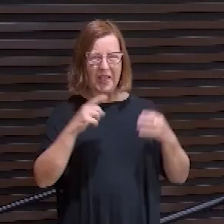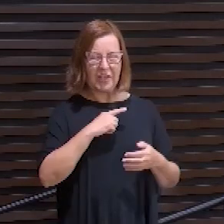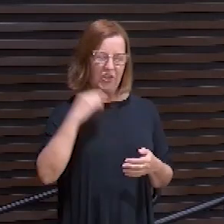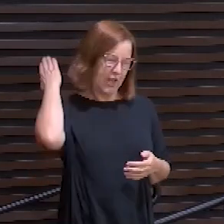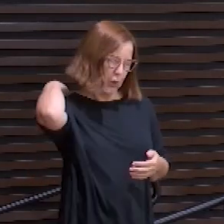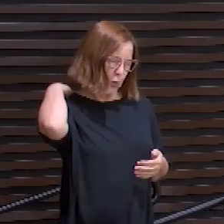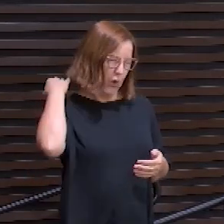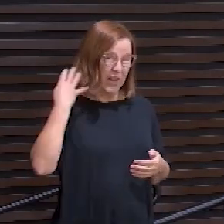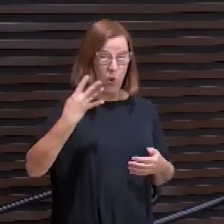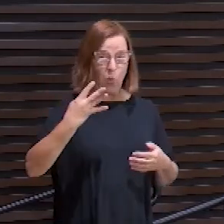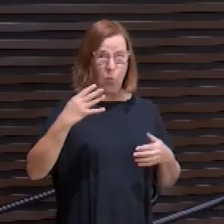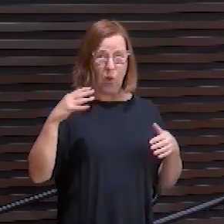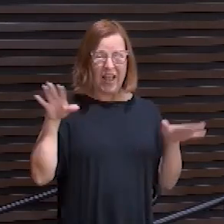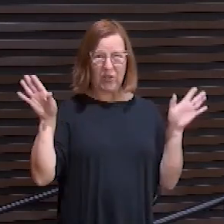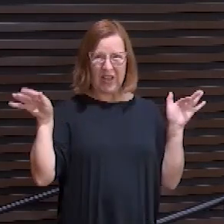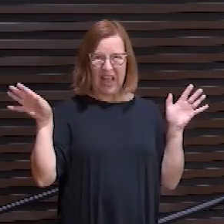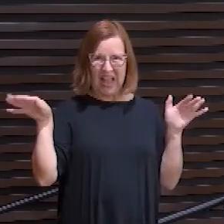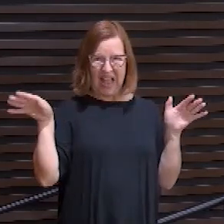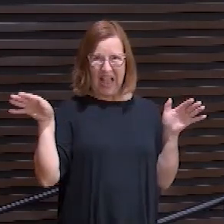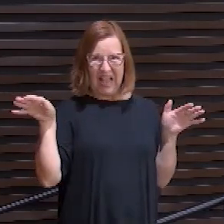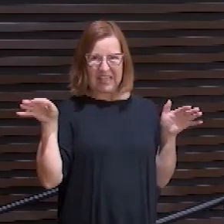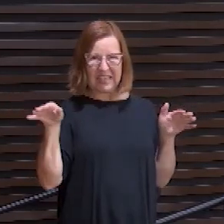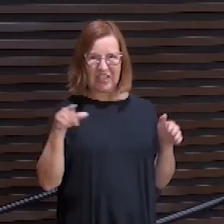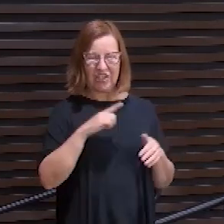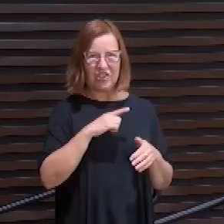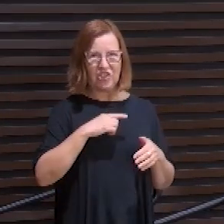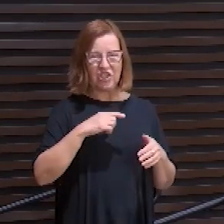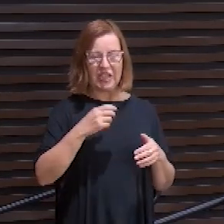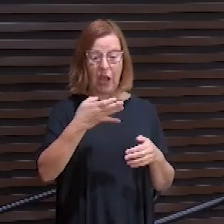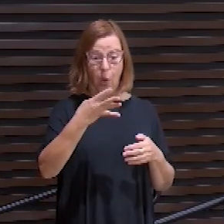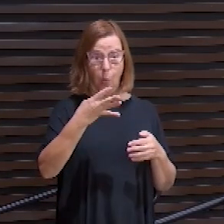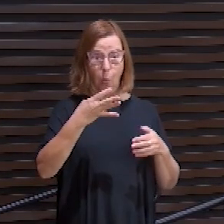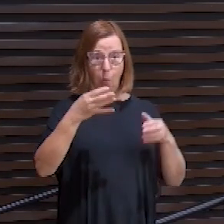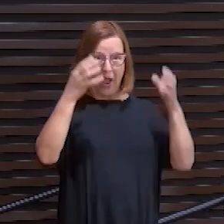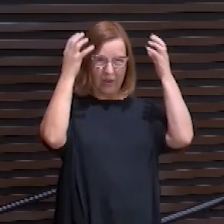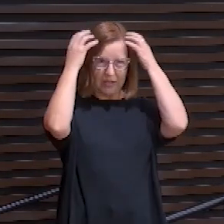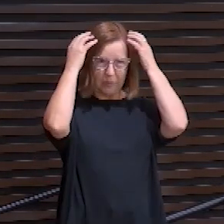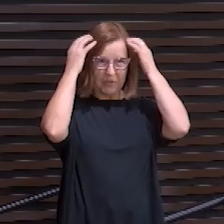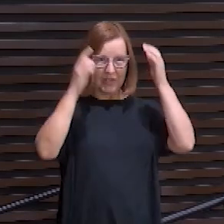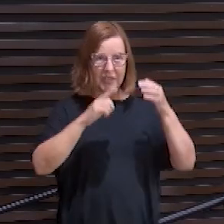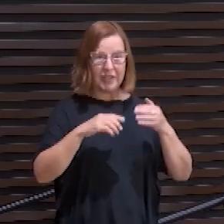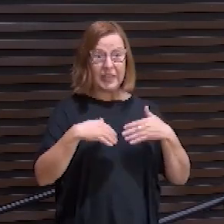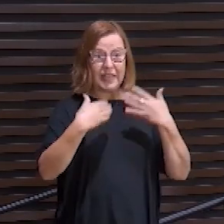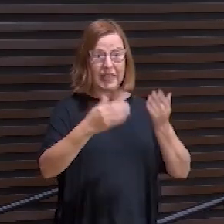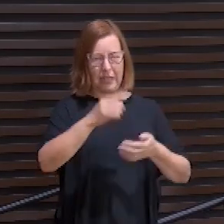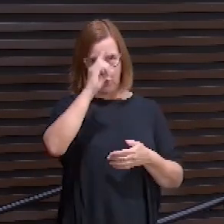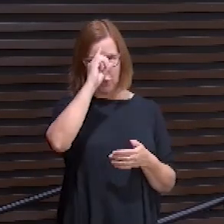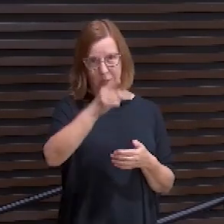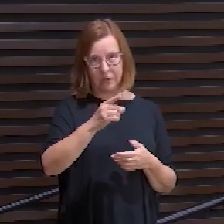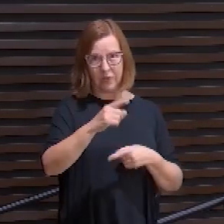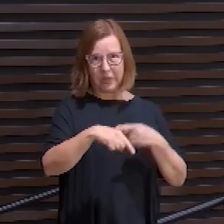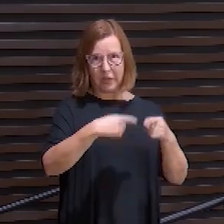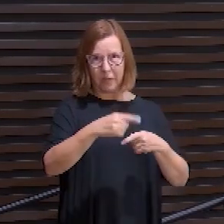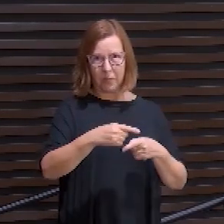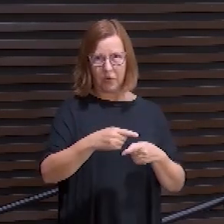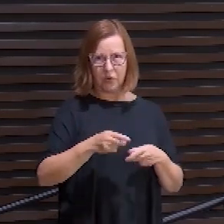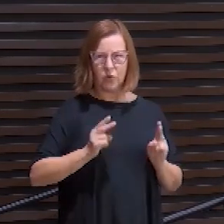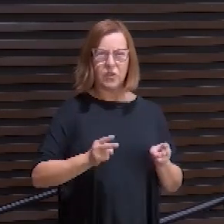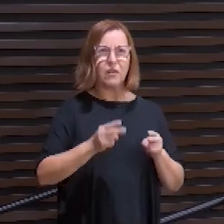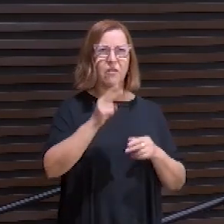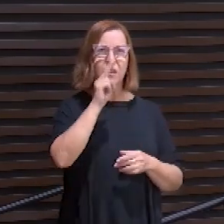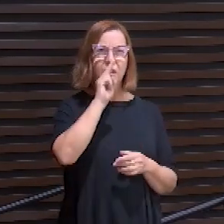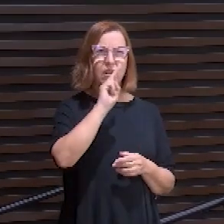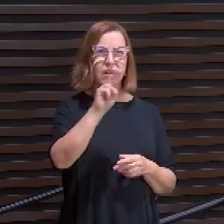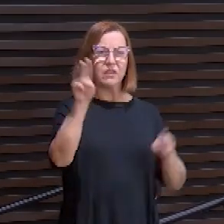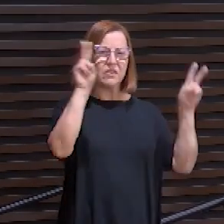ave. Tinha também este animal 4 cabeças, e foi-lhe dado domínio. Depois disto, eu continuava olhando nas